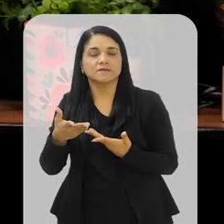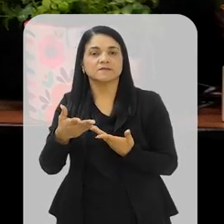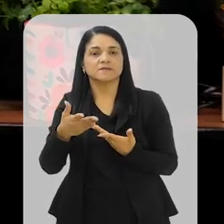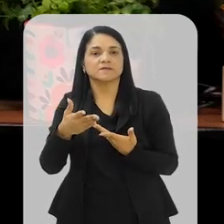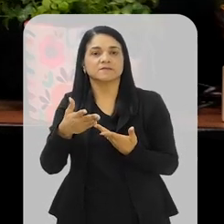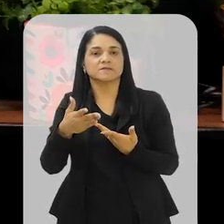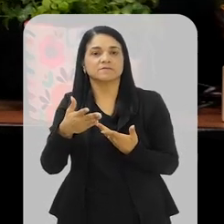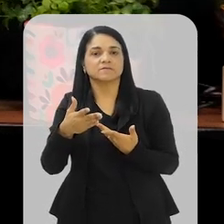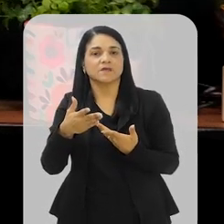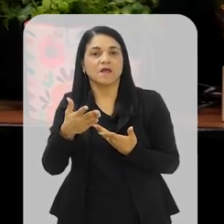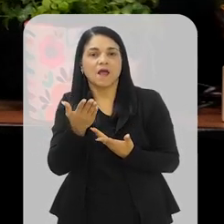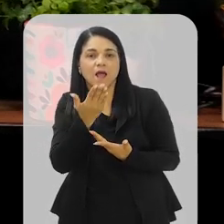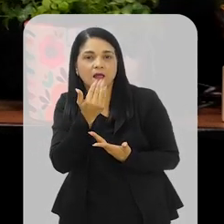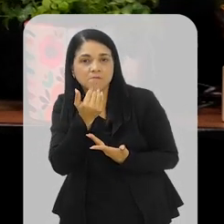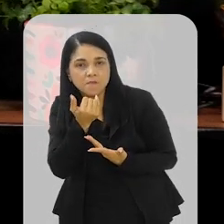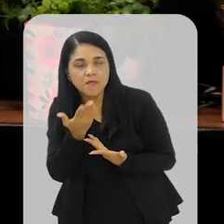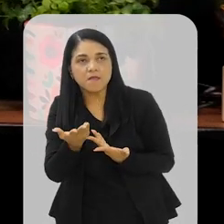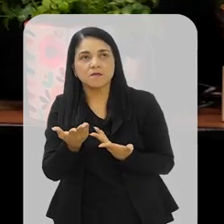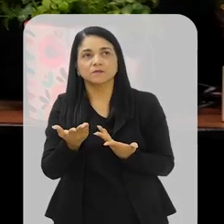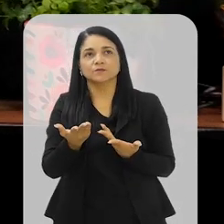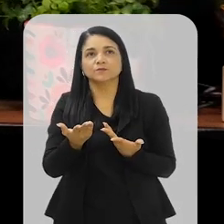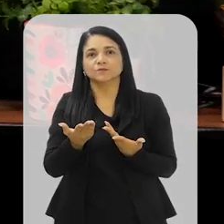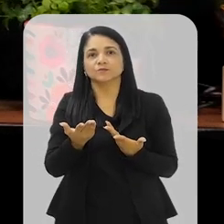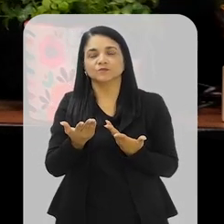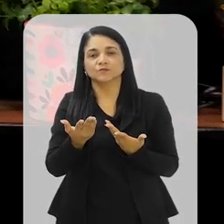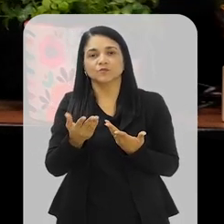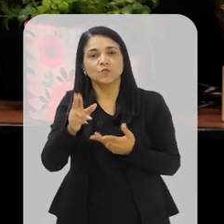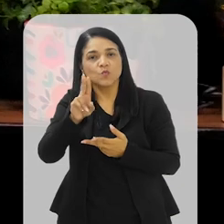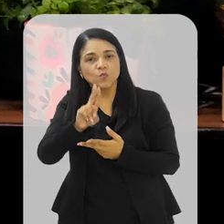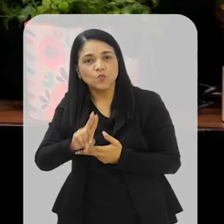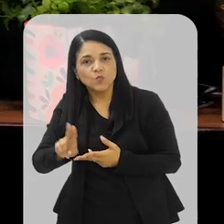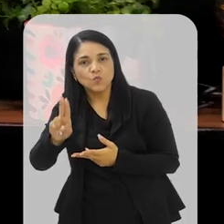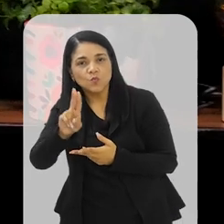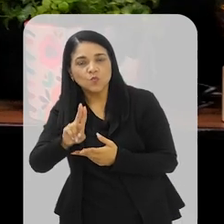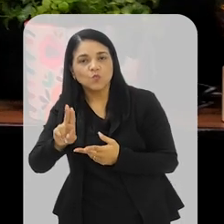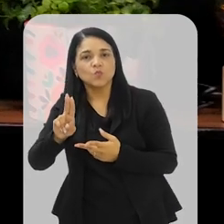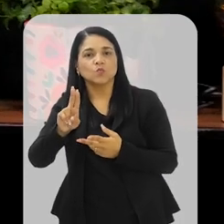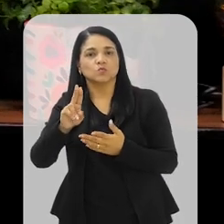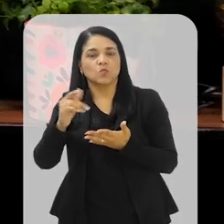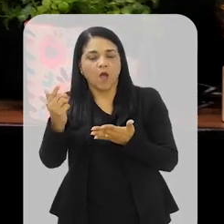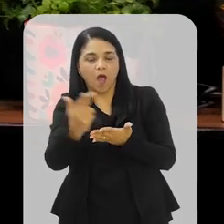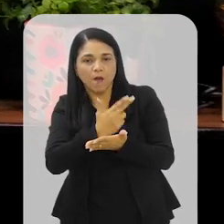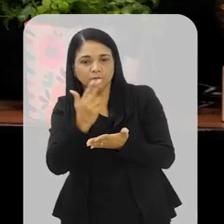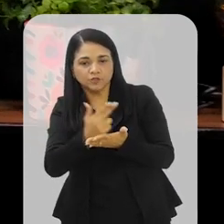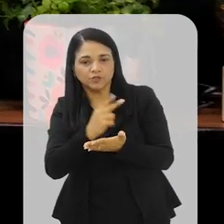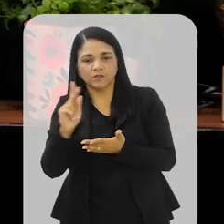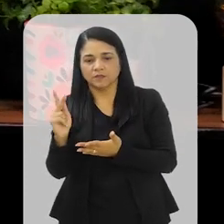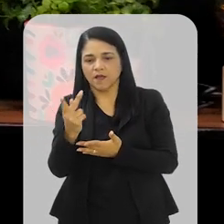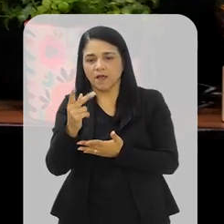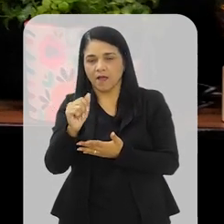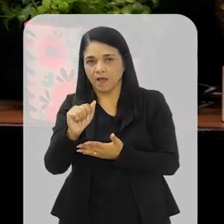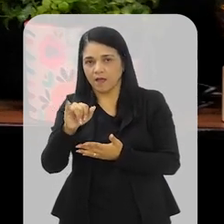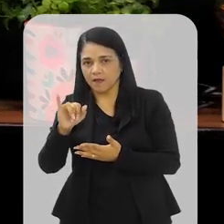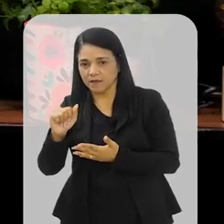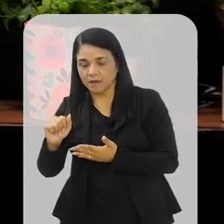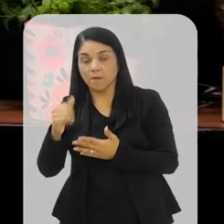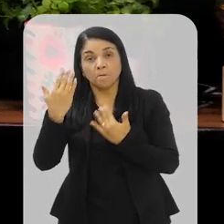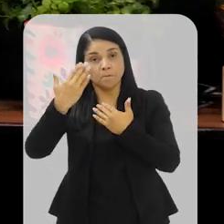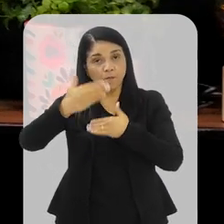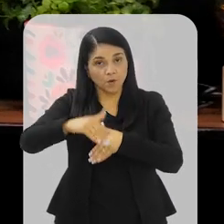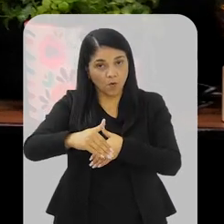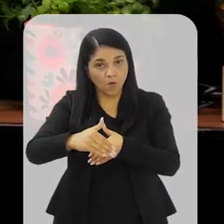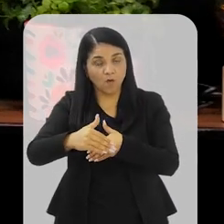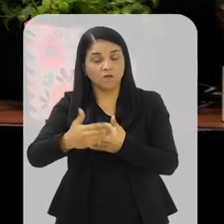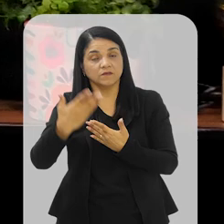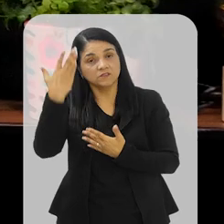menores eh prestação de alimentos né A uso de das famosas apostilas da Aia